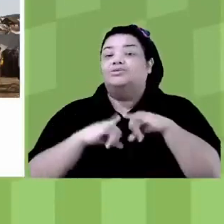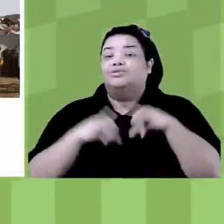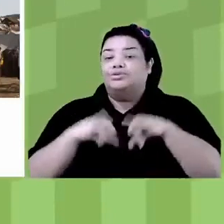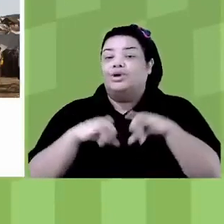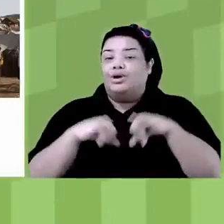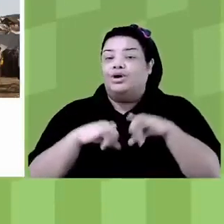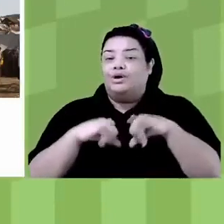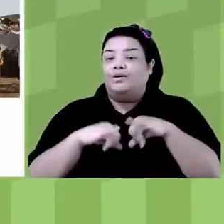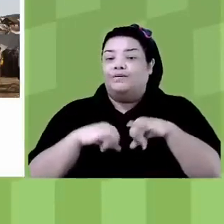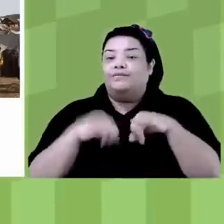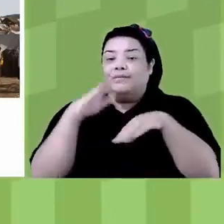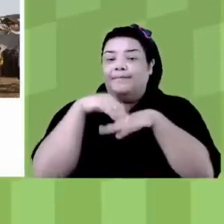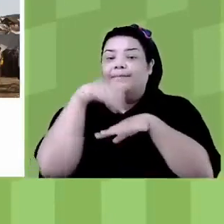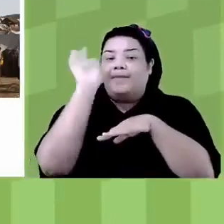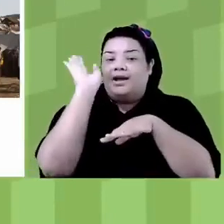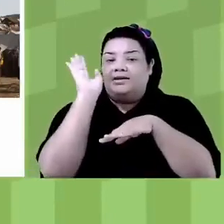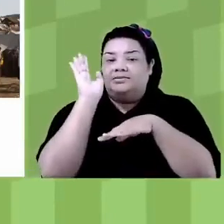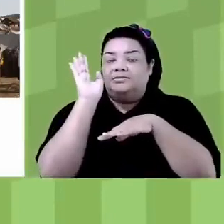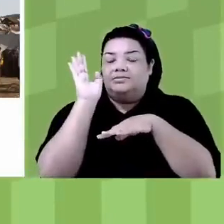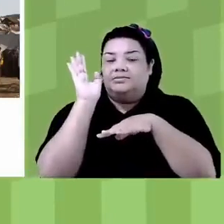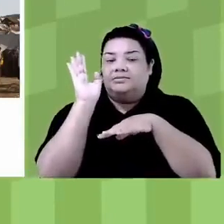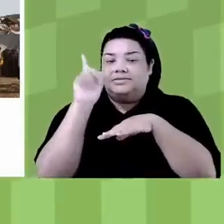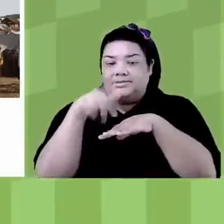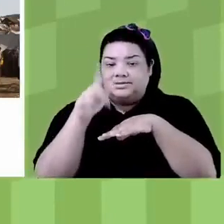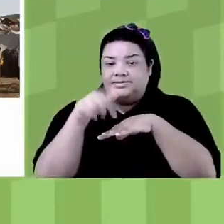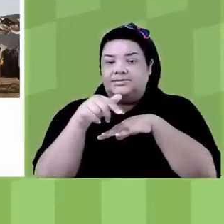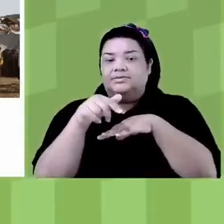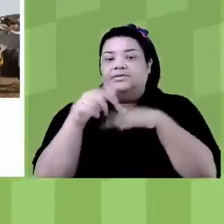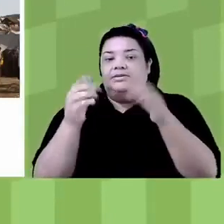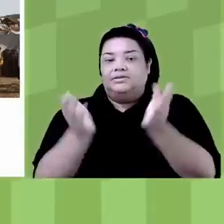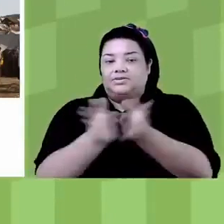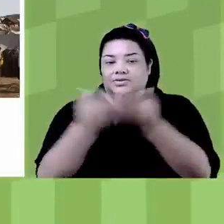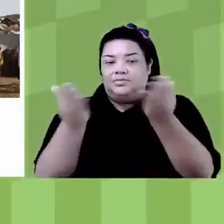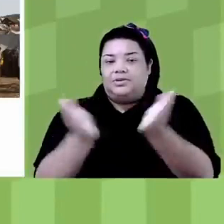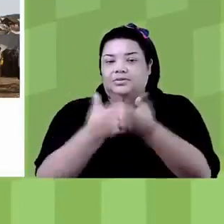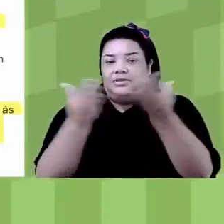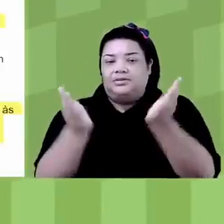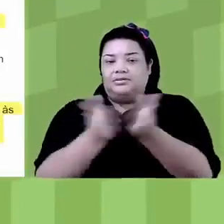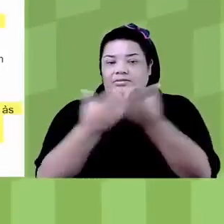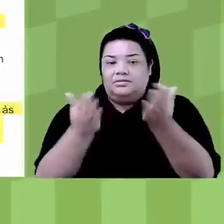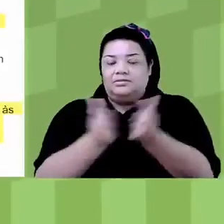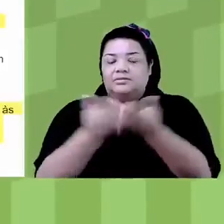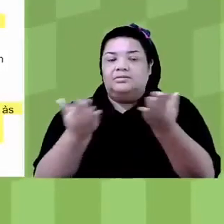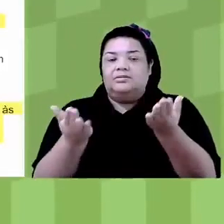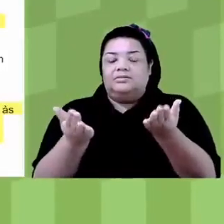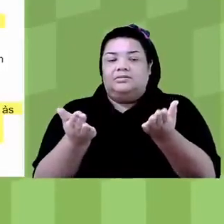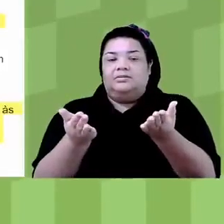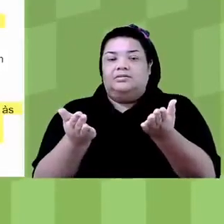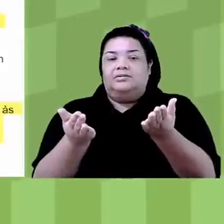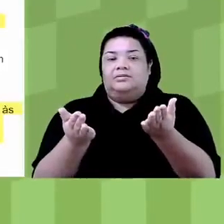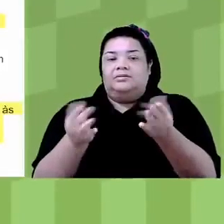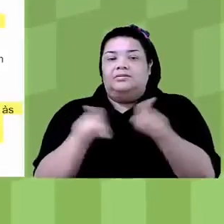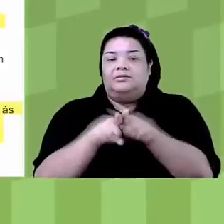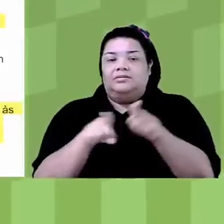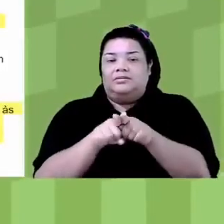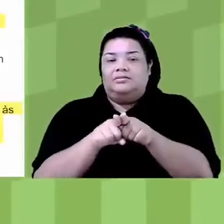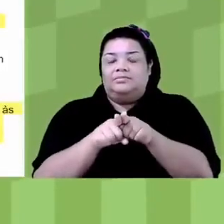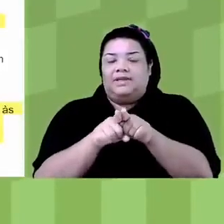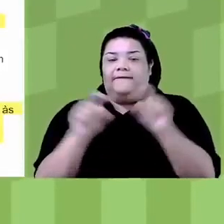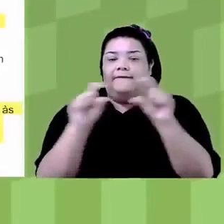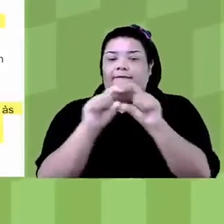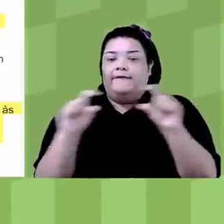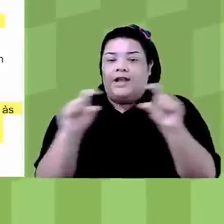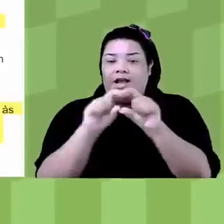o impacto do aquecimento global são aqueles que menos o causaram, né? E, afinal, as frases, eu